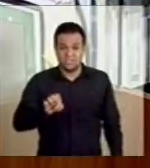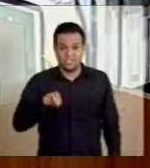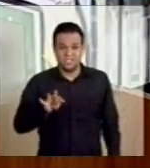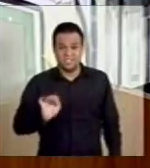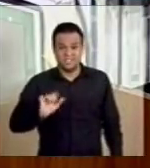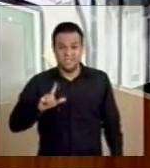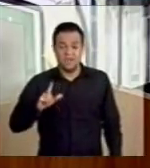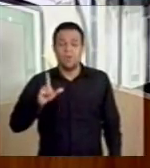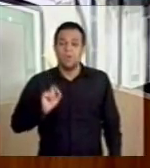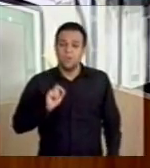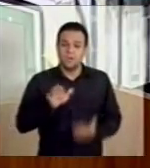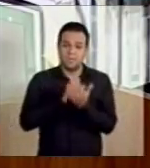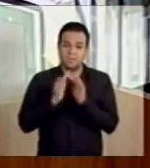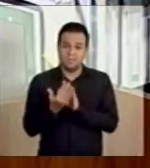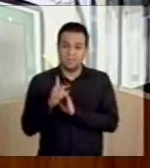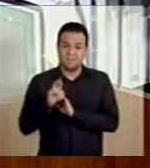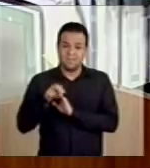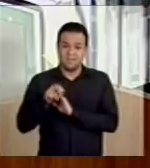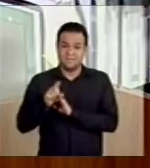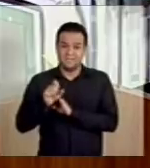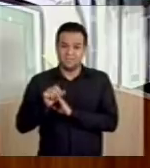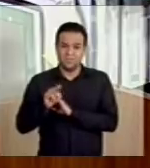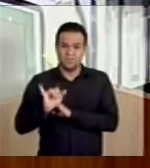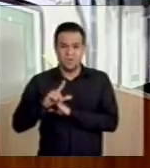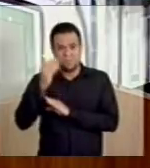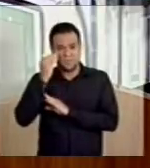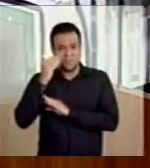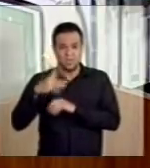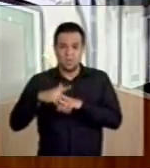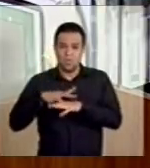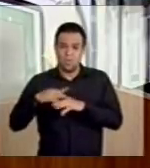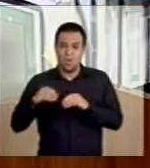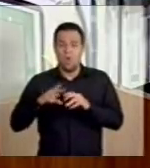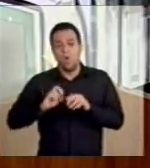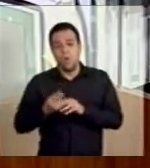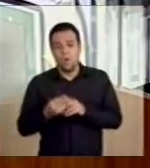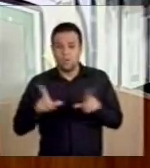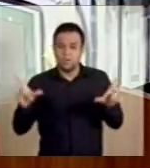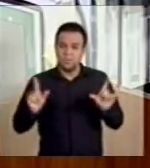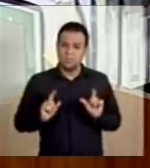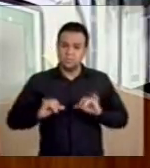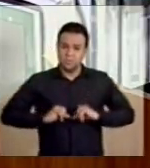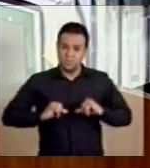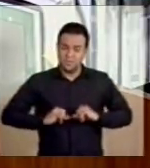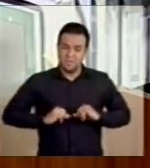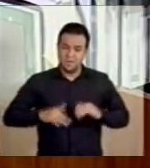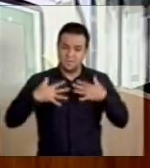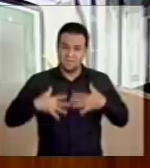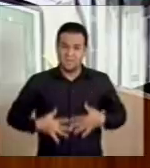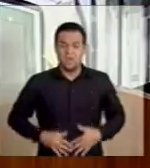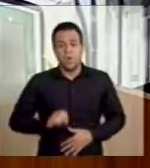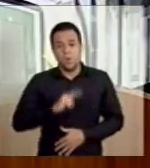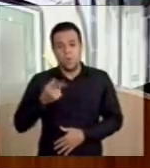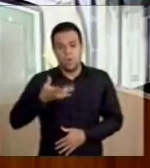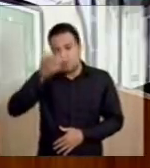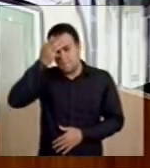externos de transexual, procurando curá-lo ou reduzir seu sofrimento físico ou mental.